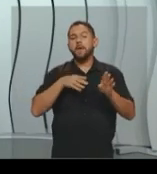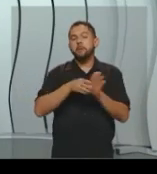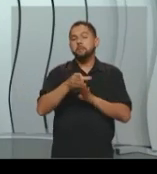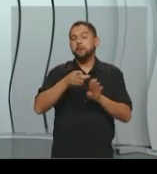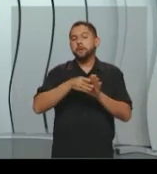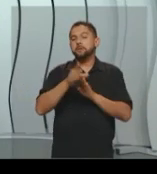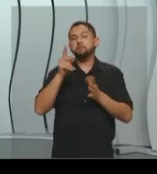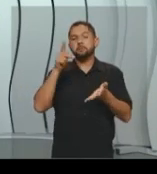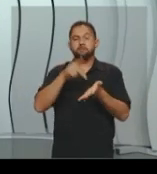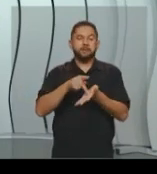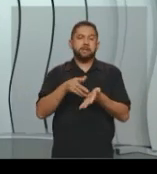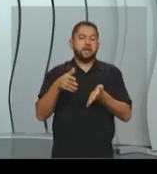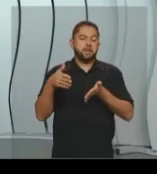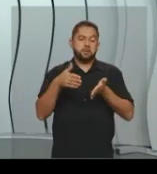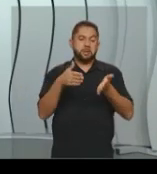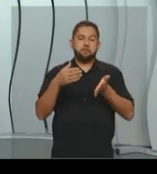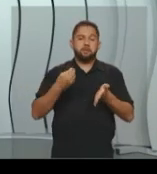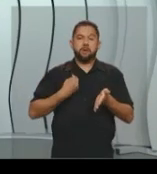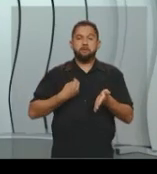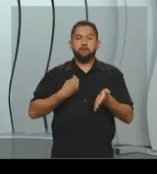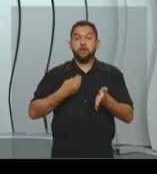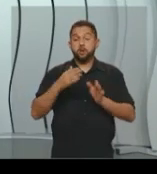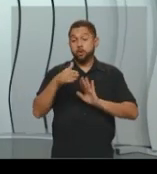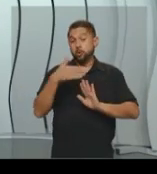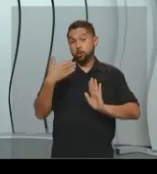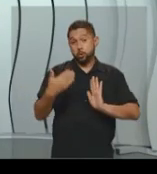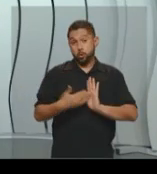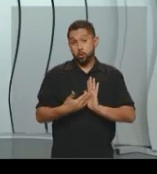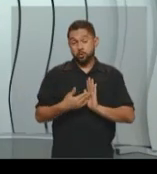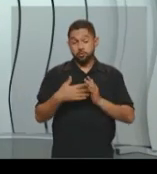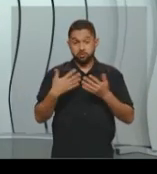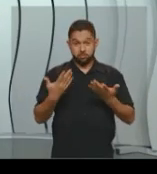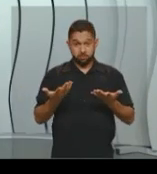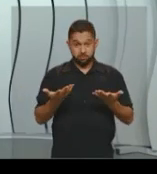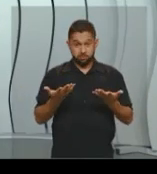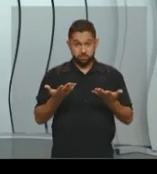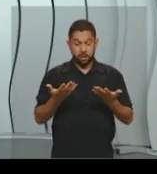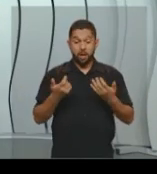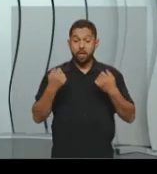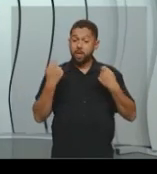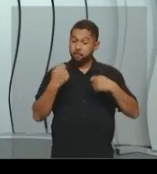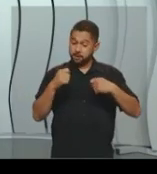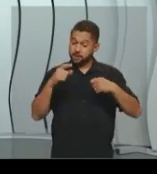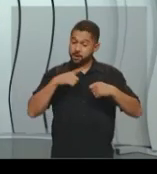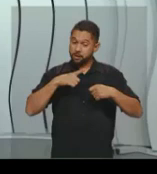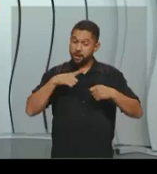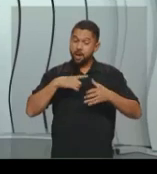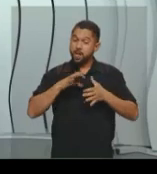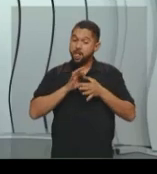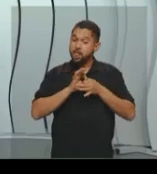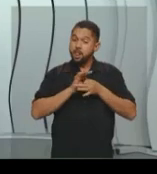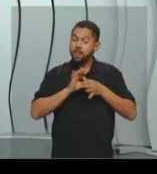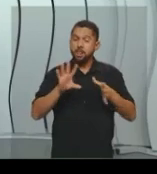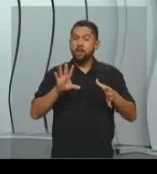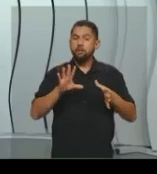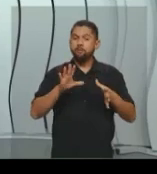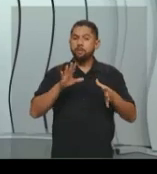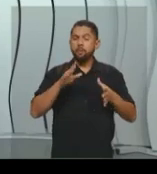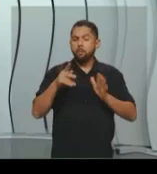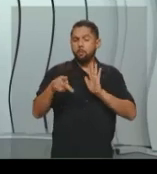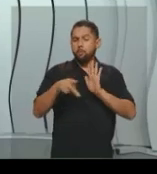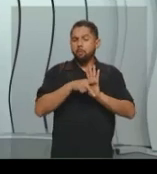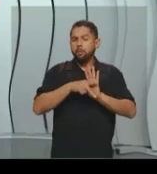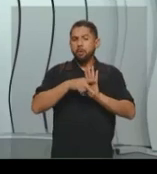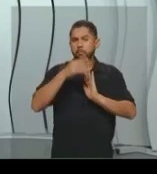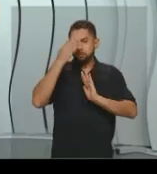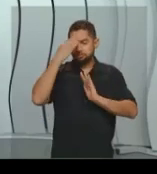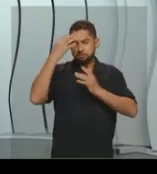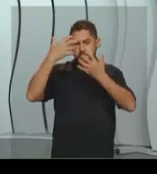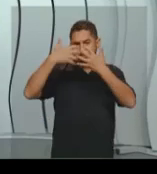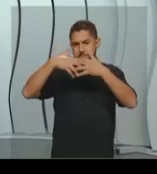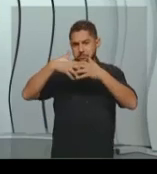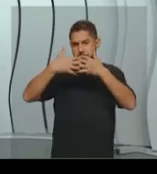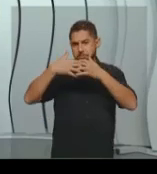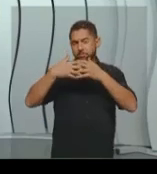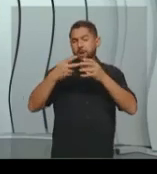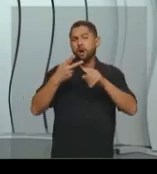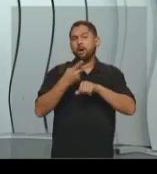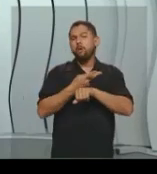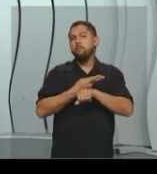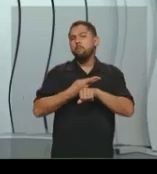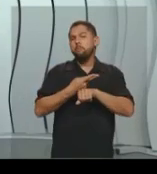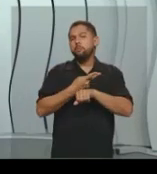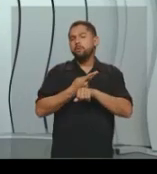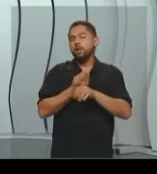vida sobre tudo que nós temos que fazer. Você tem que se permitir pensar por você mesmo. Você tem que permitir buscar dentro de